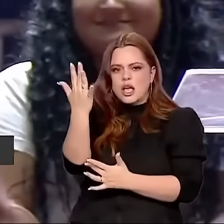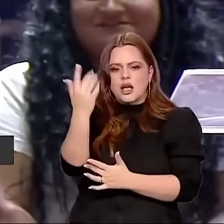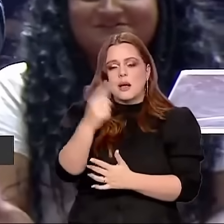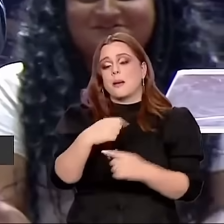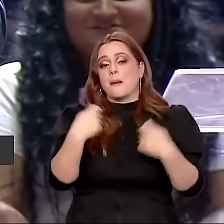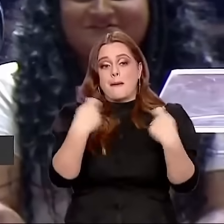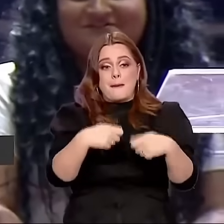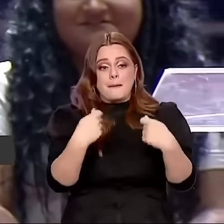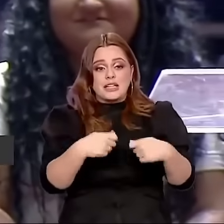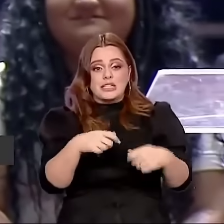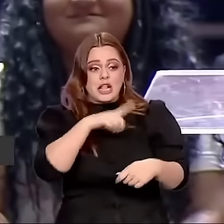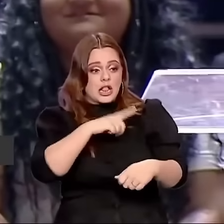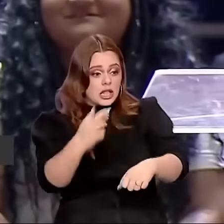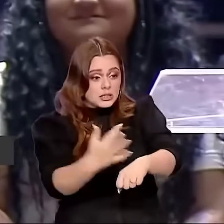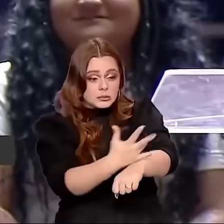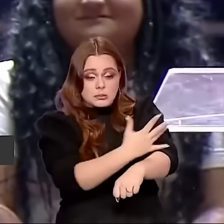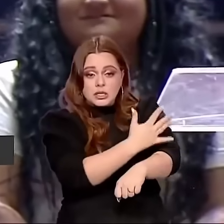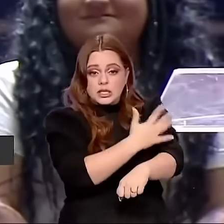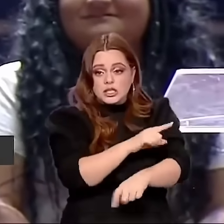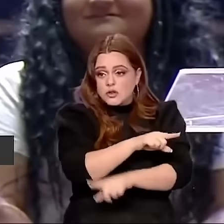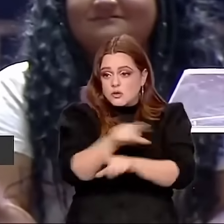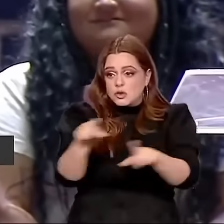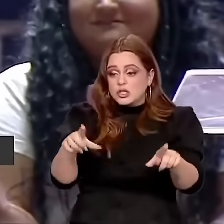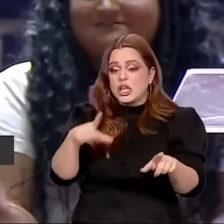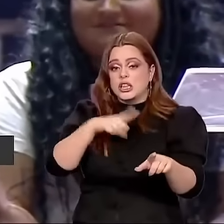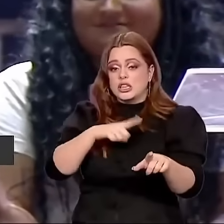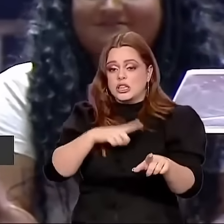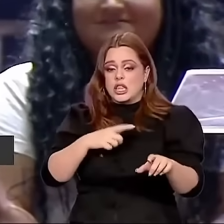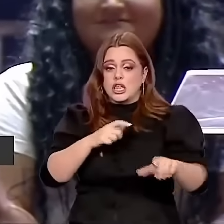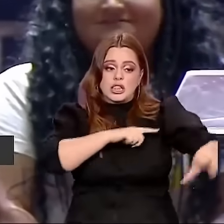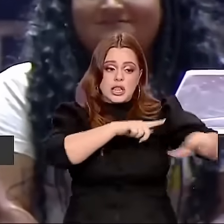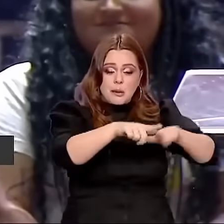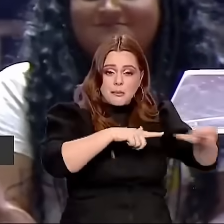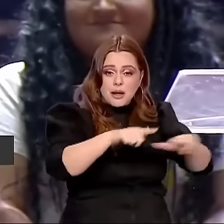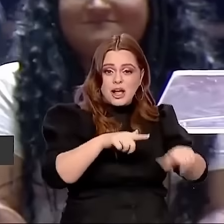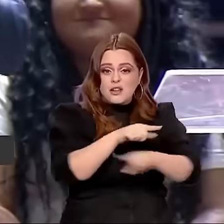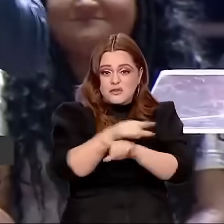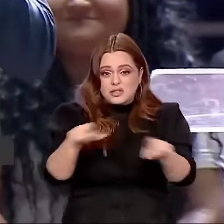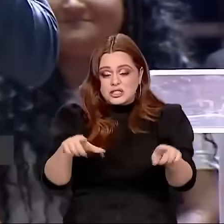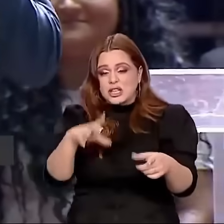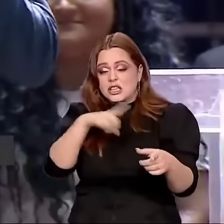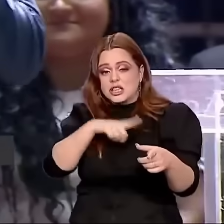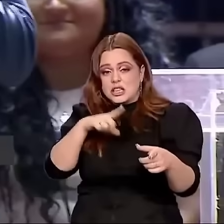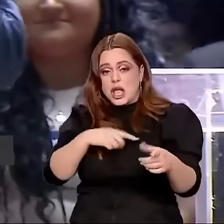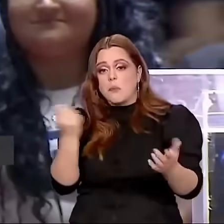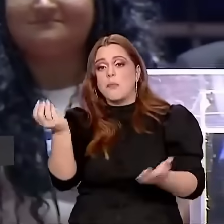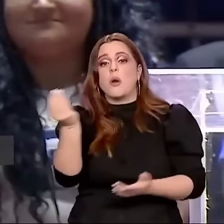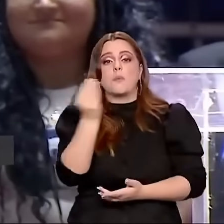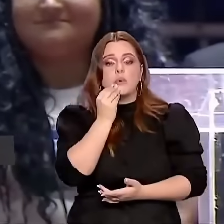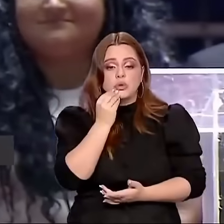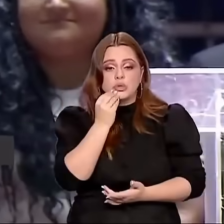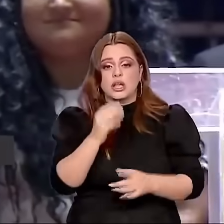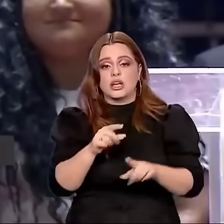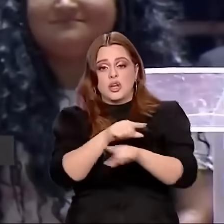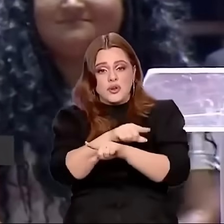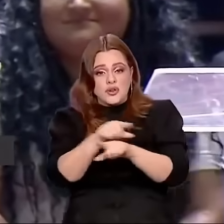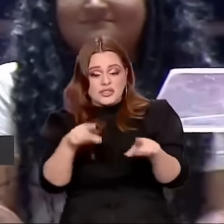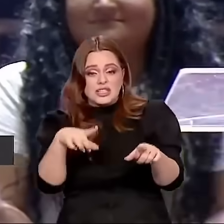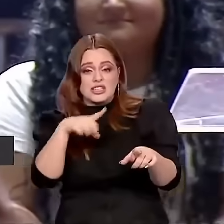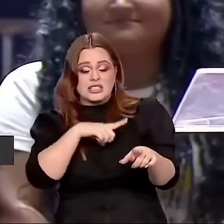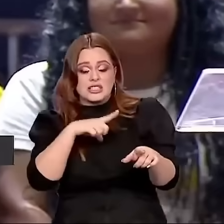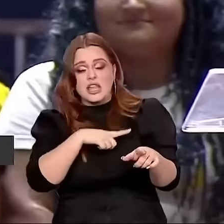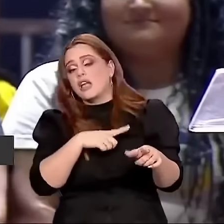vocês voltarem a ter esperança, para vocês voltarem a ter emprego, para vocês voltarem a ter oportunidade, para